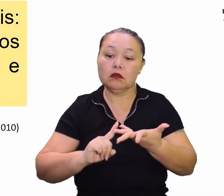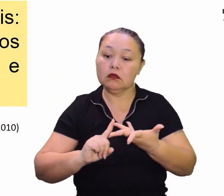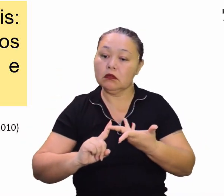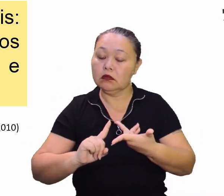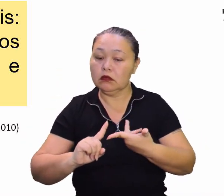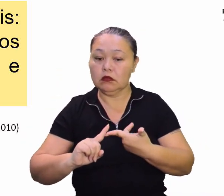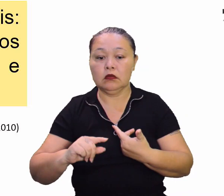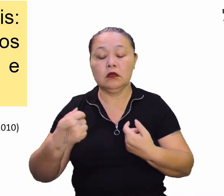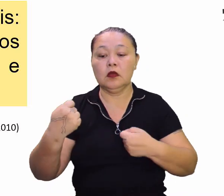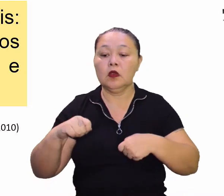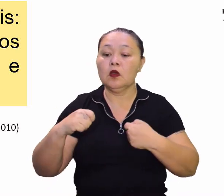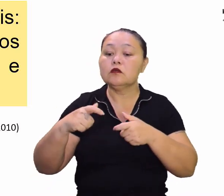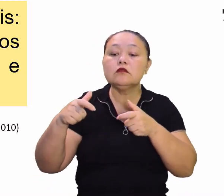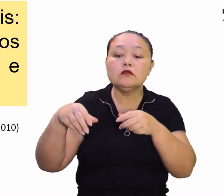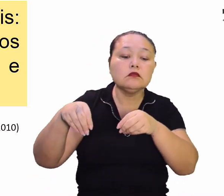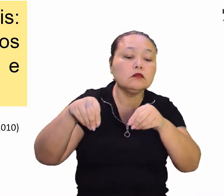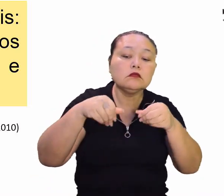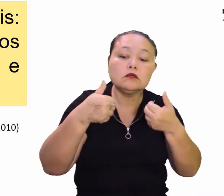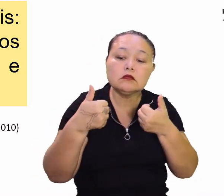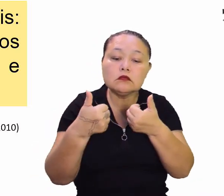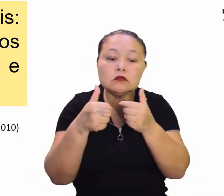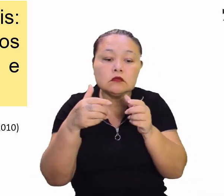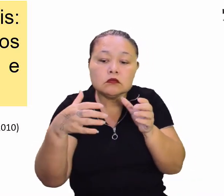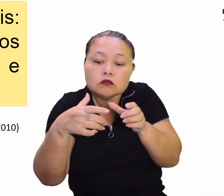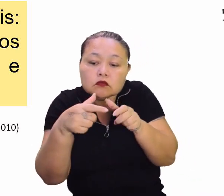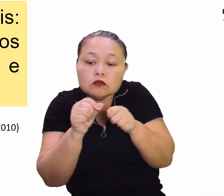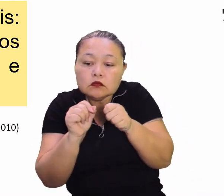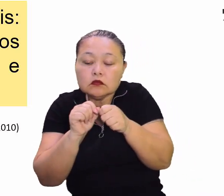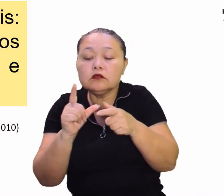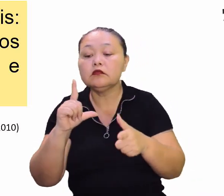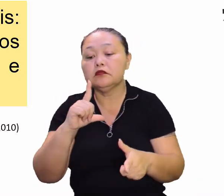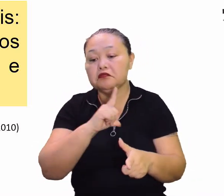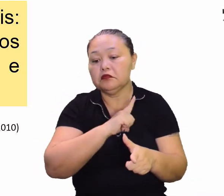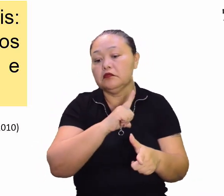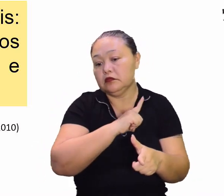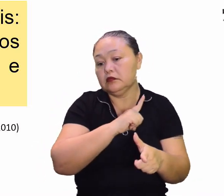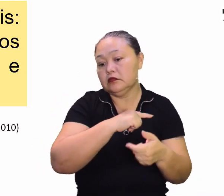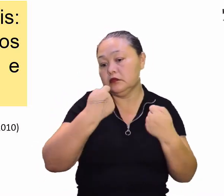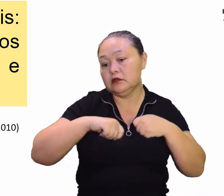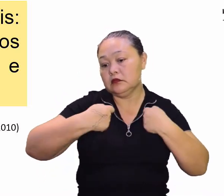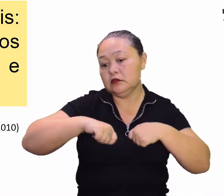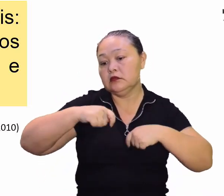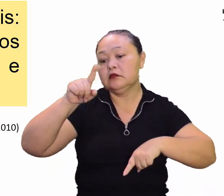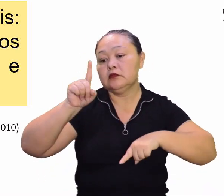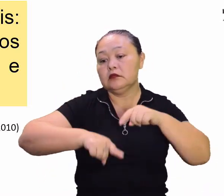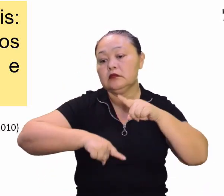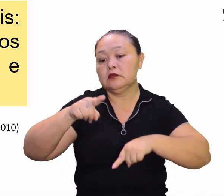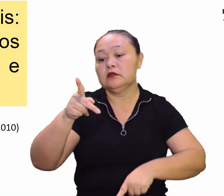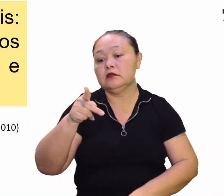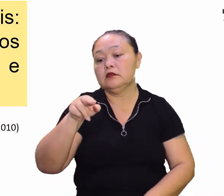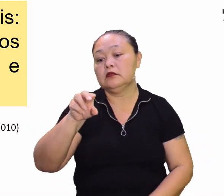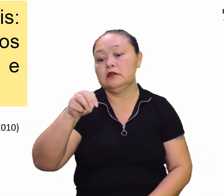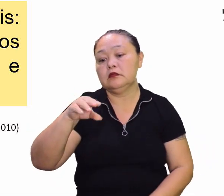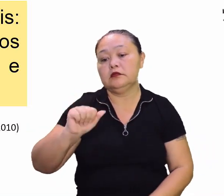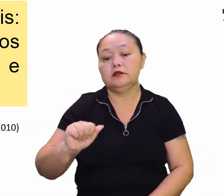Rogério? Pequenos territórios e também sofrem com essa necessidade de matéria-prima.